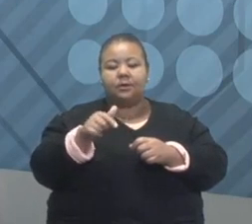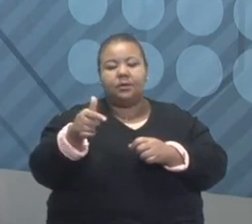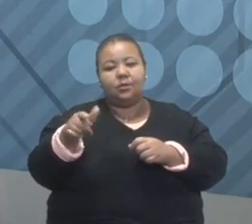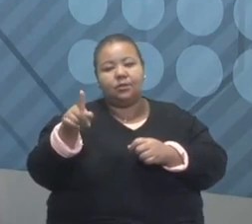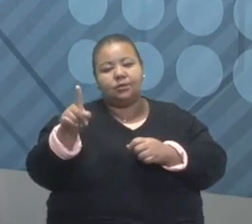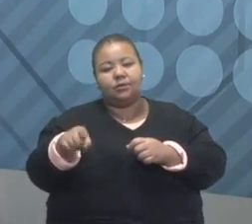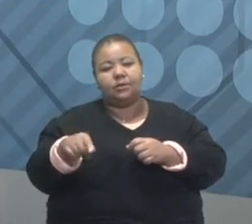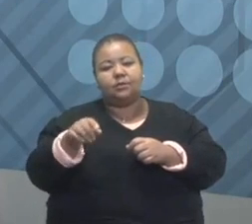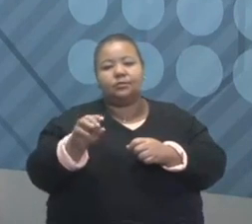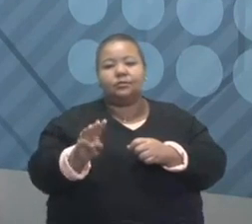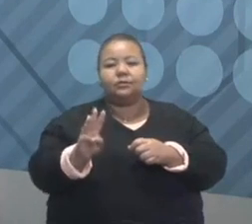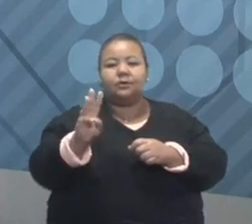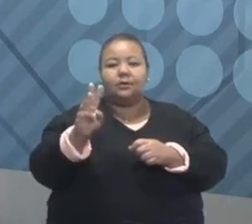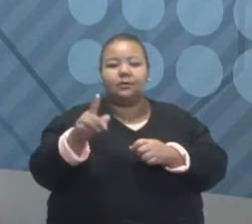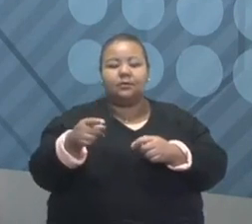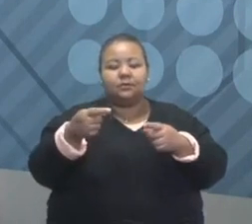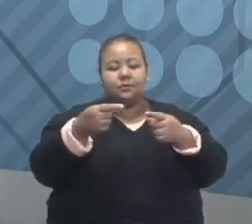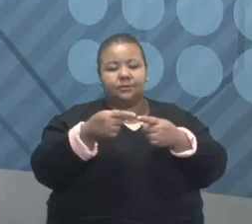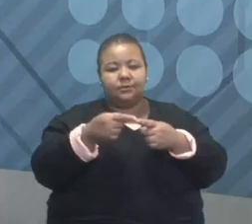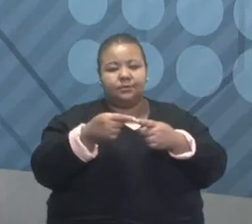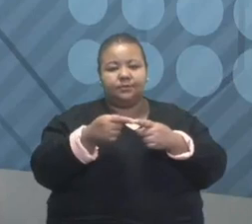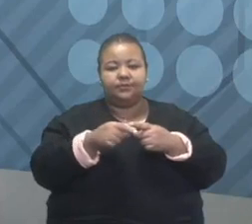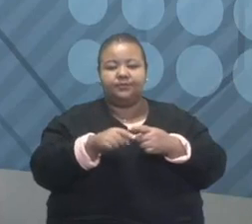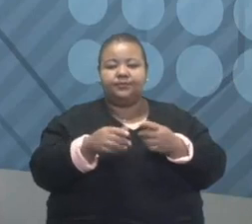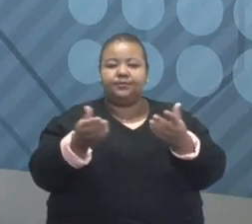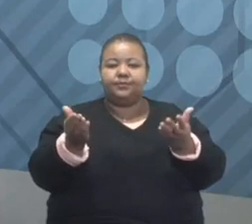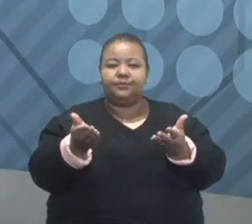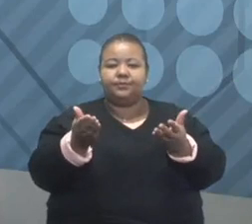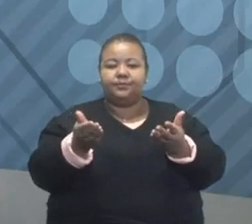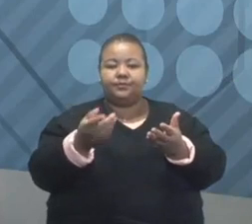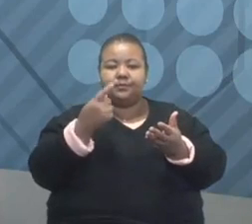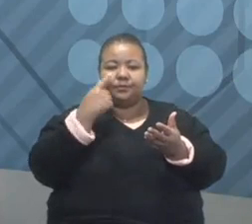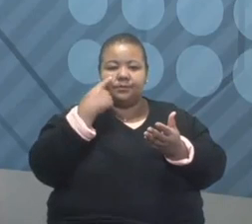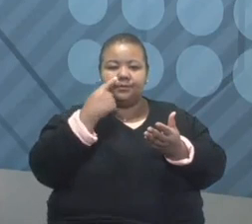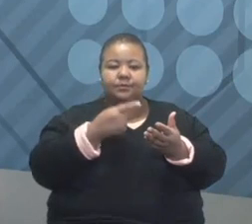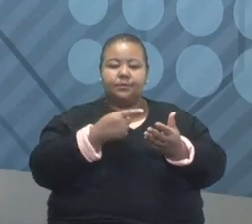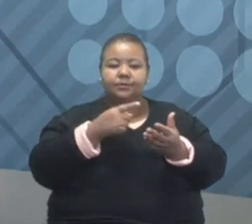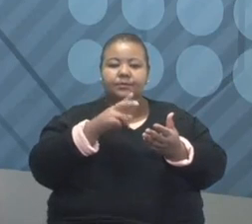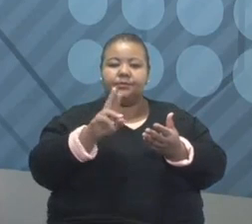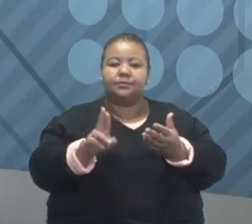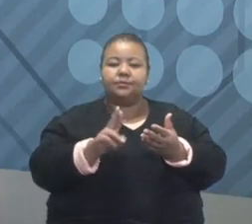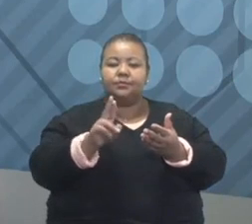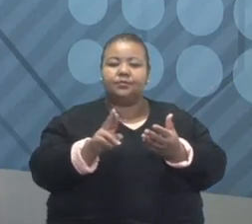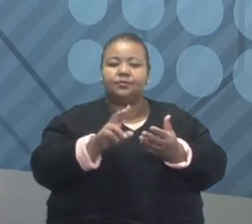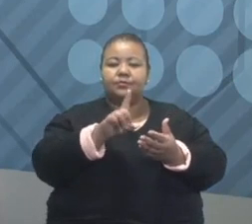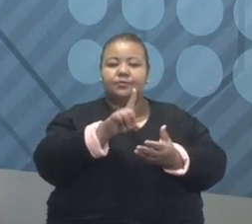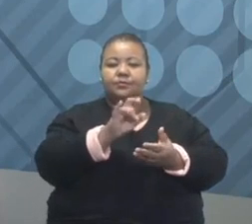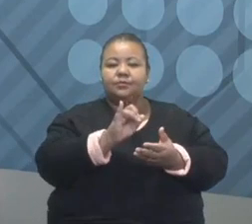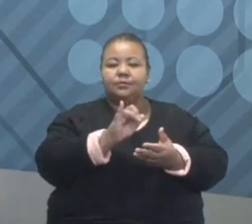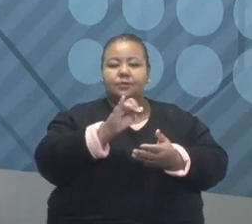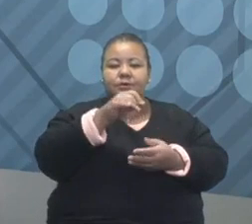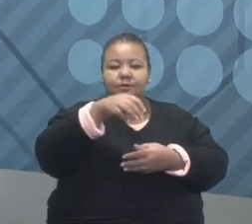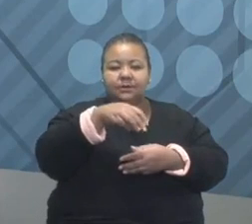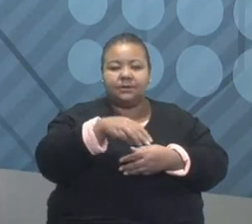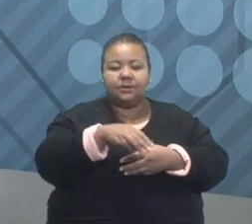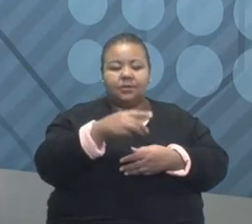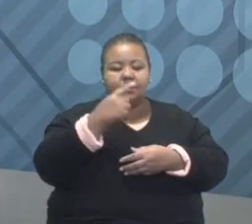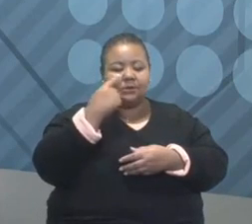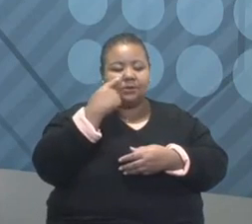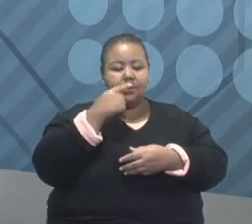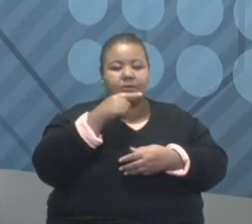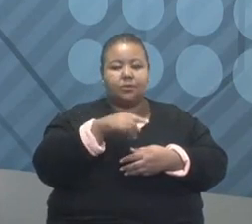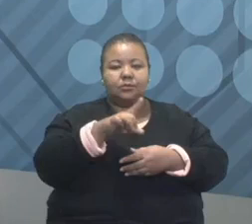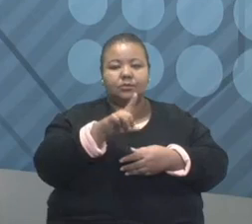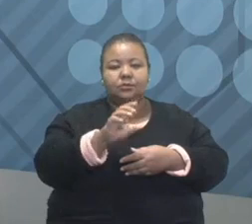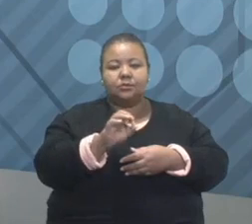contradomínio W. Então, a gente está relacionando esses conceitos. Agora, observe que quando nós trabalhamos com a dimensão, nós estamos olhando a dimensão do domínio.